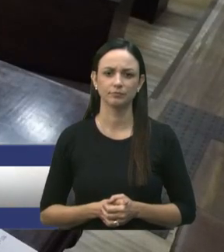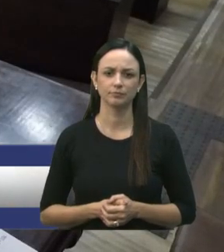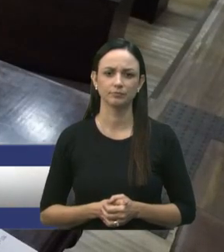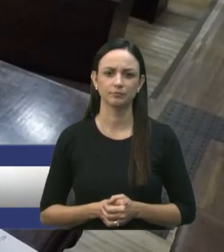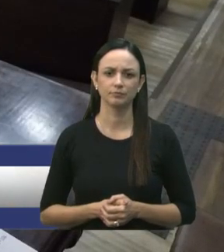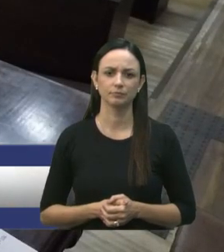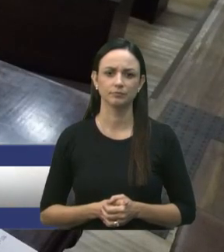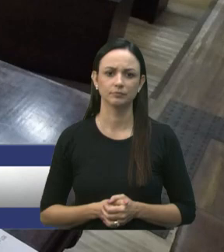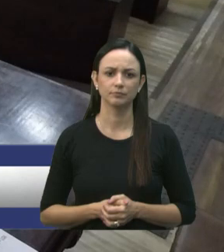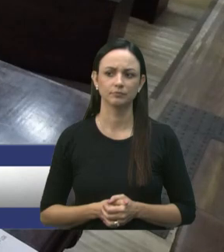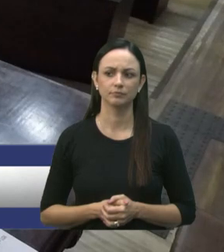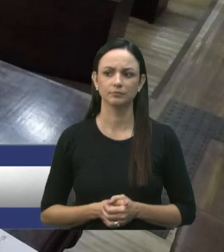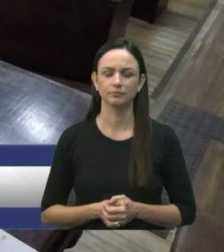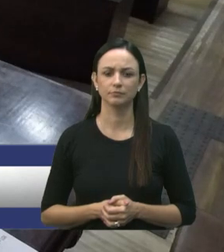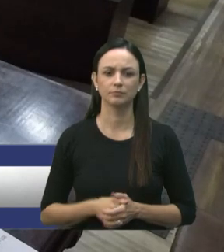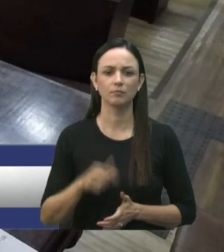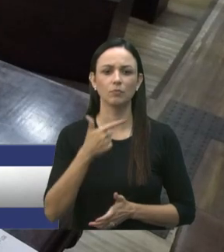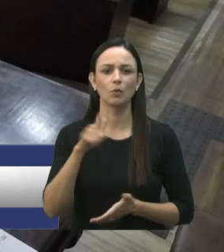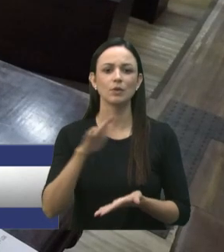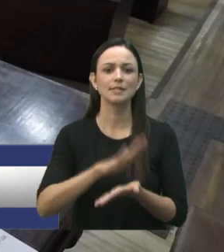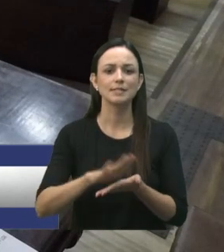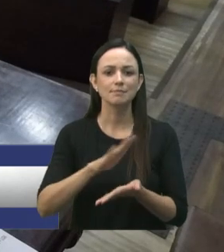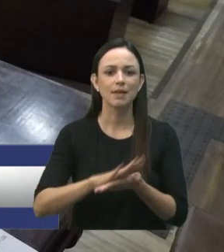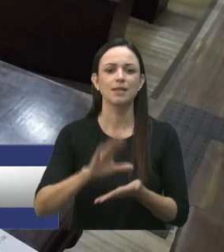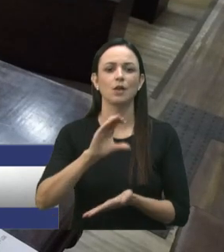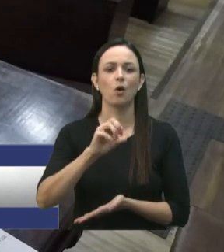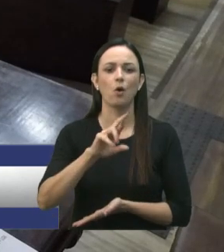Aí entra outras despesas correntes.